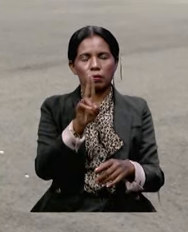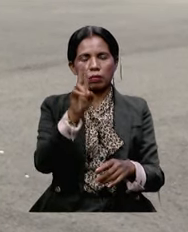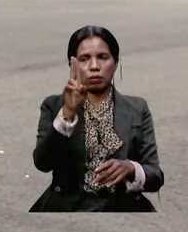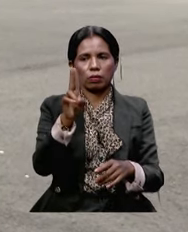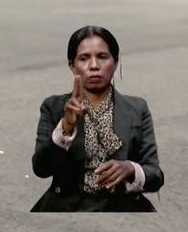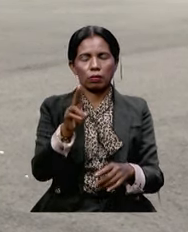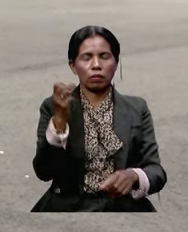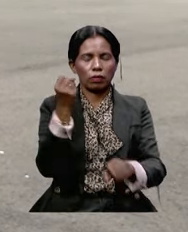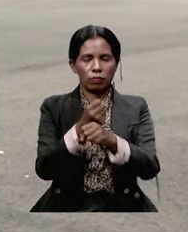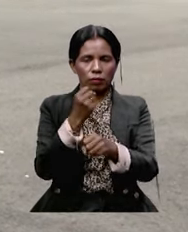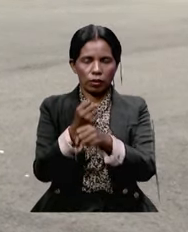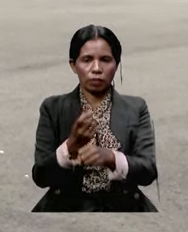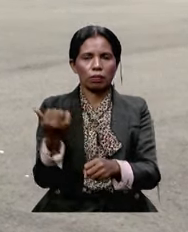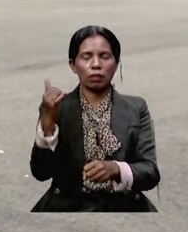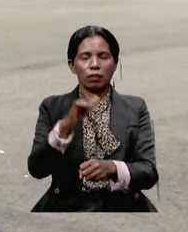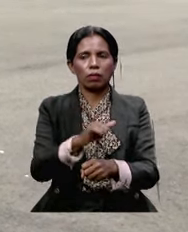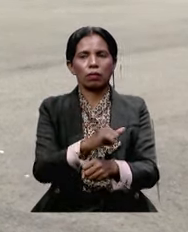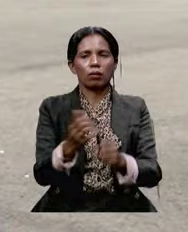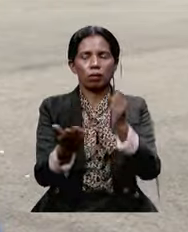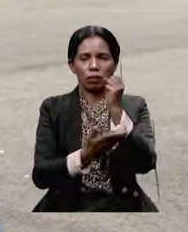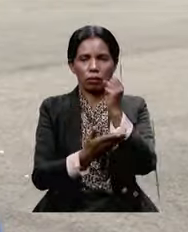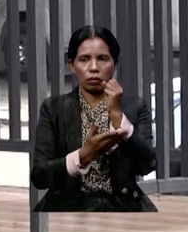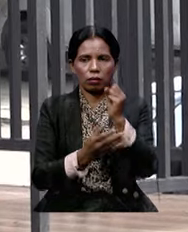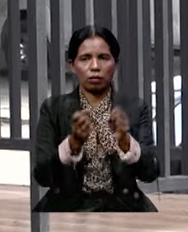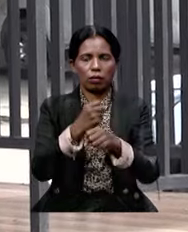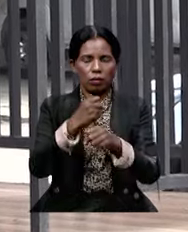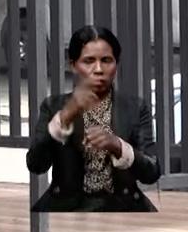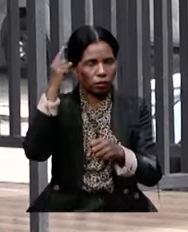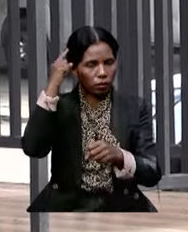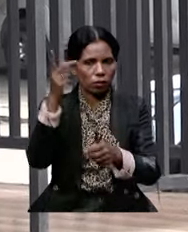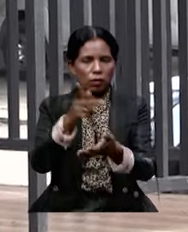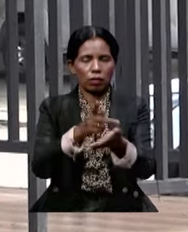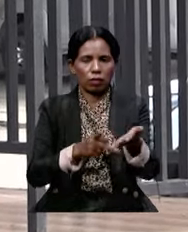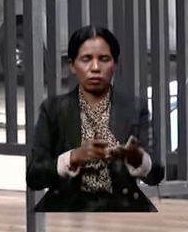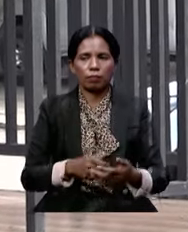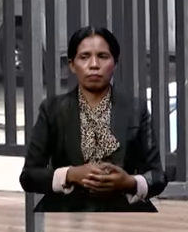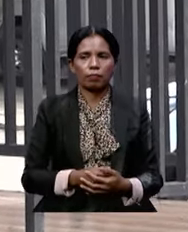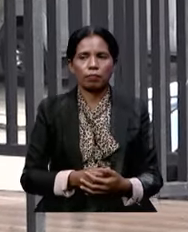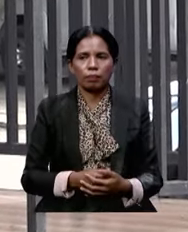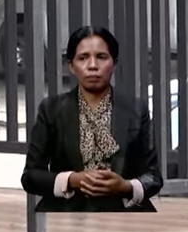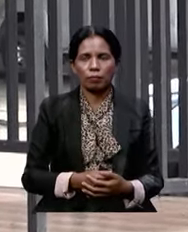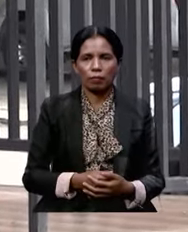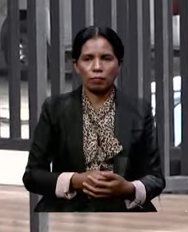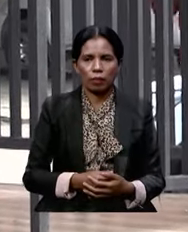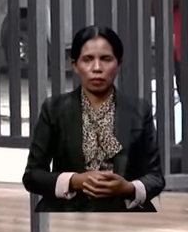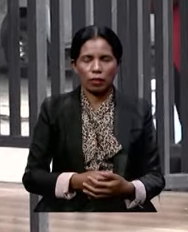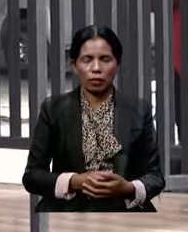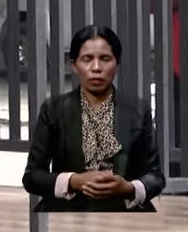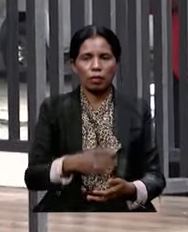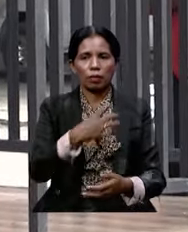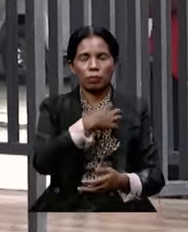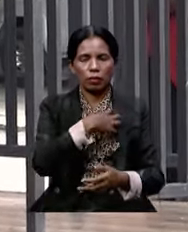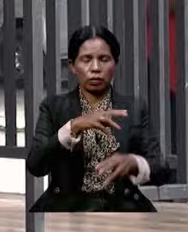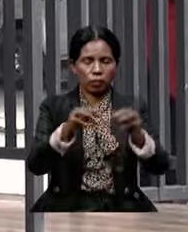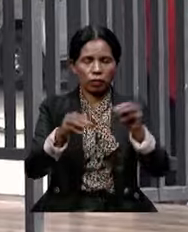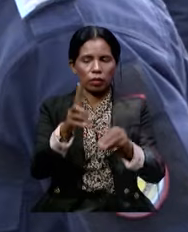uza fatu ne bema ka ho katan ne bema resulta hulu fatu ketan kade. Cada comando penetele município